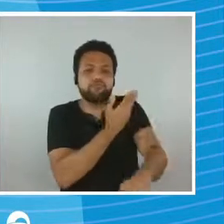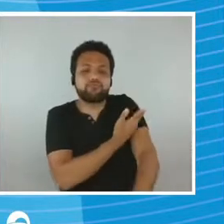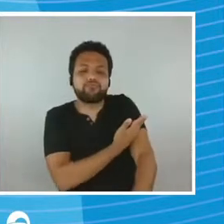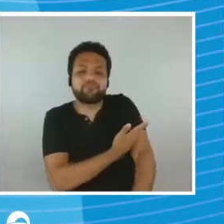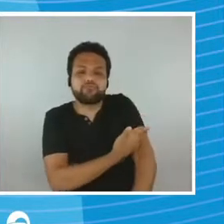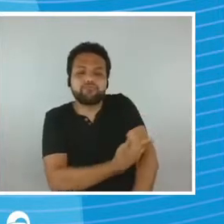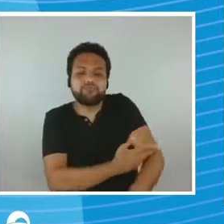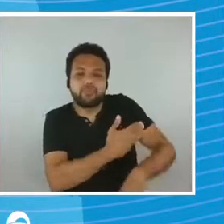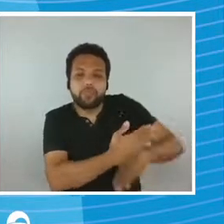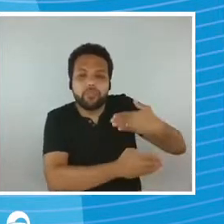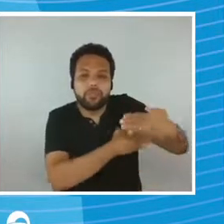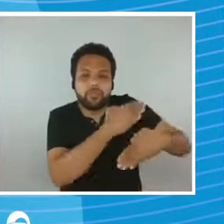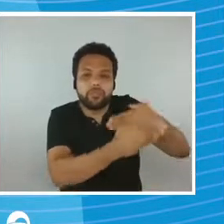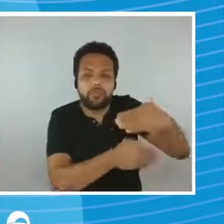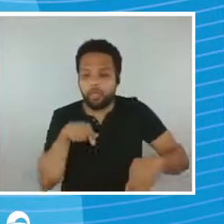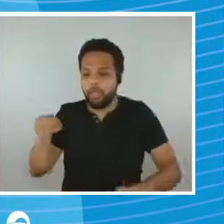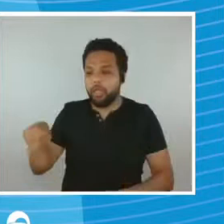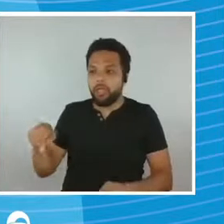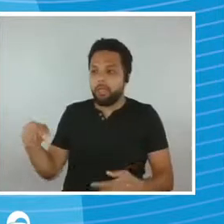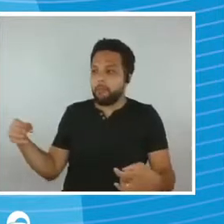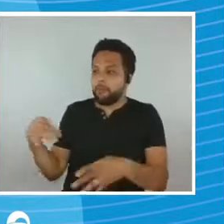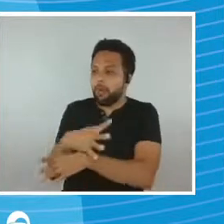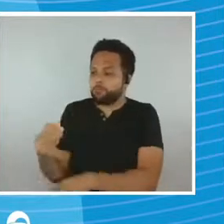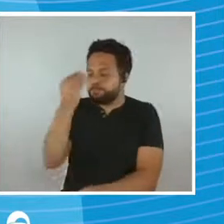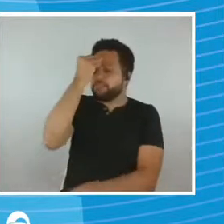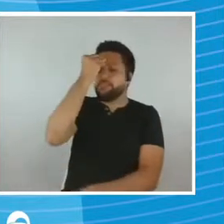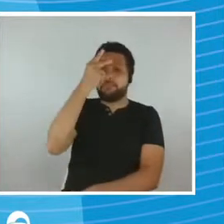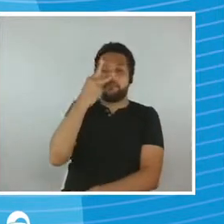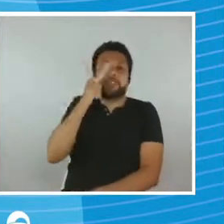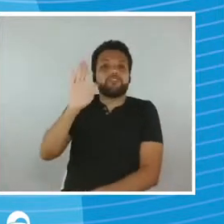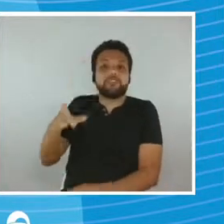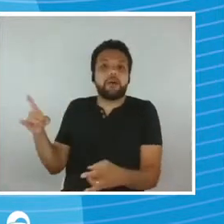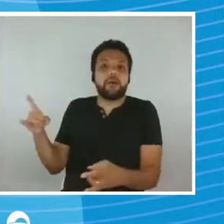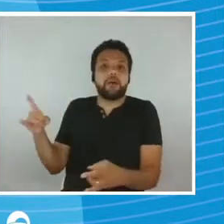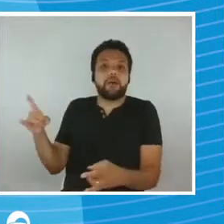construídos. Ou seja, em vez de acessar uma habilidade finalística e